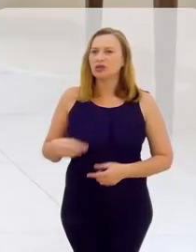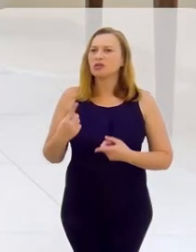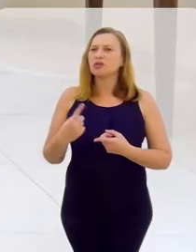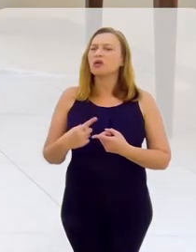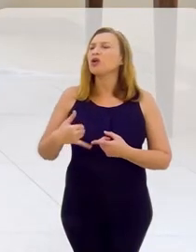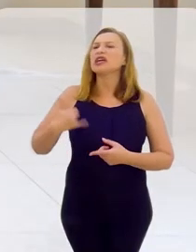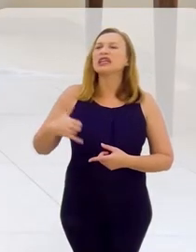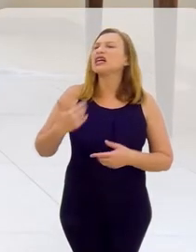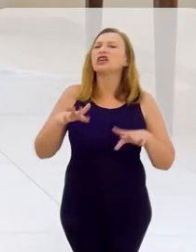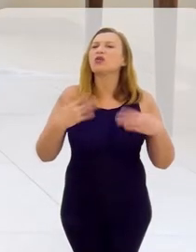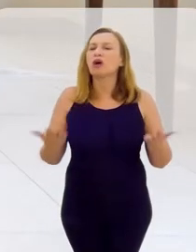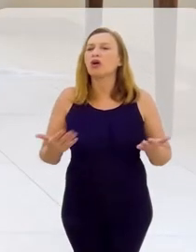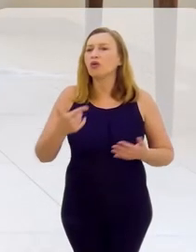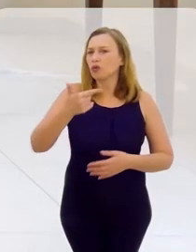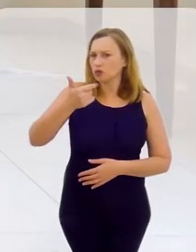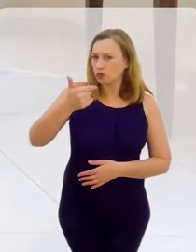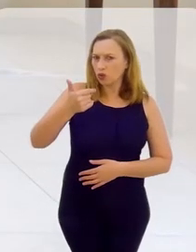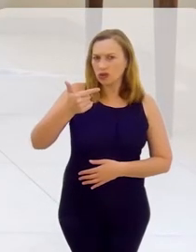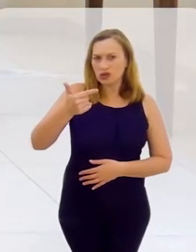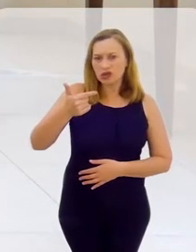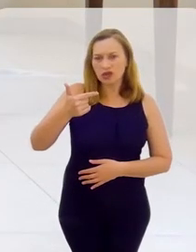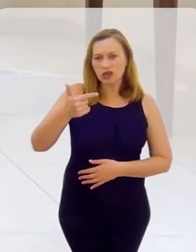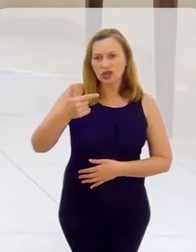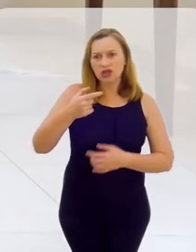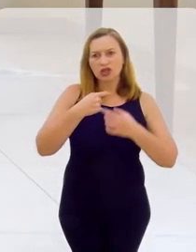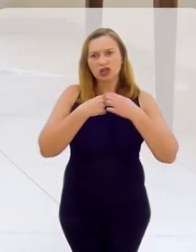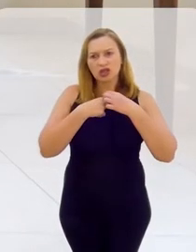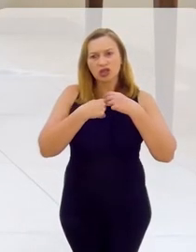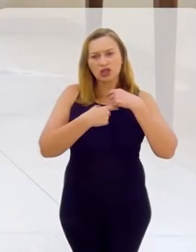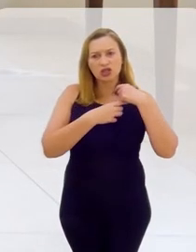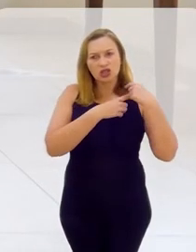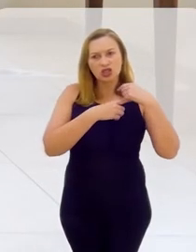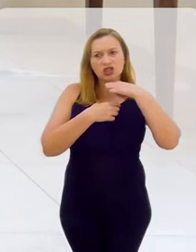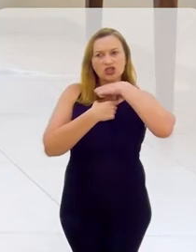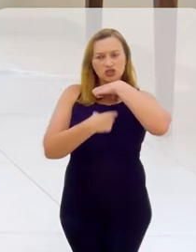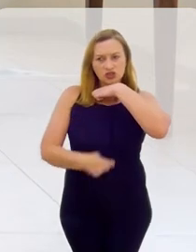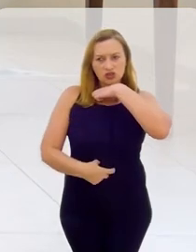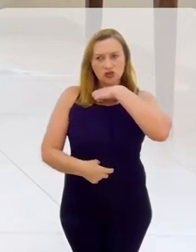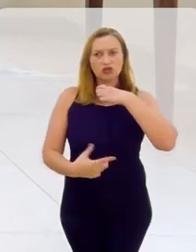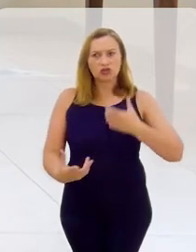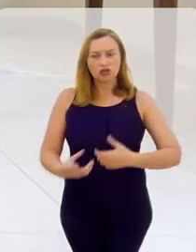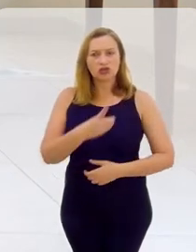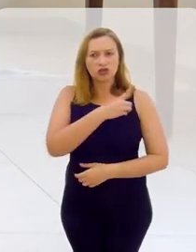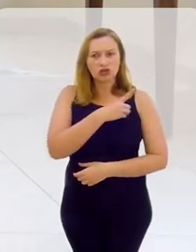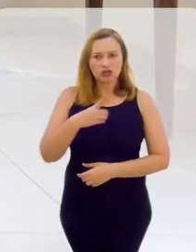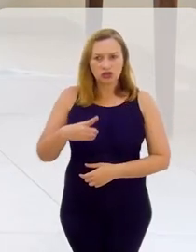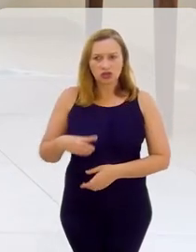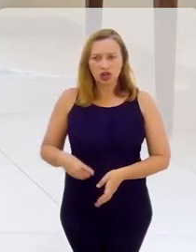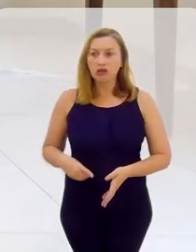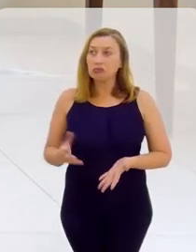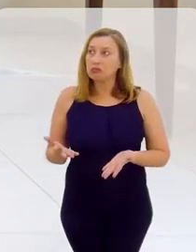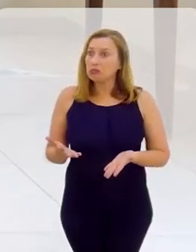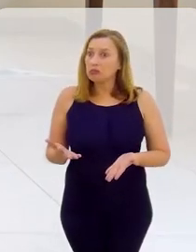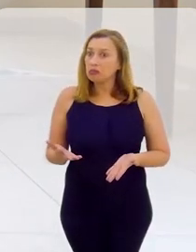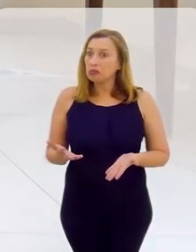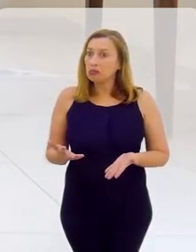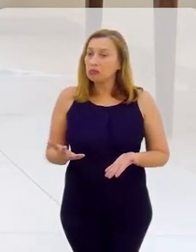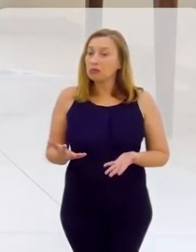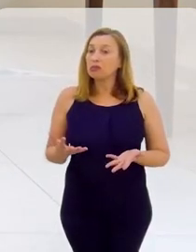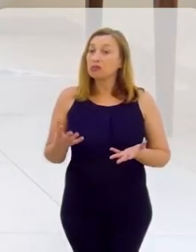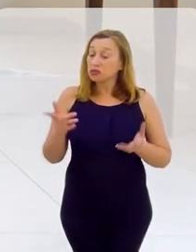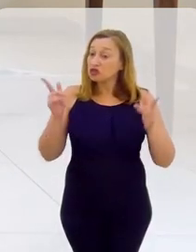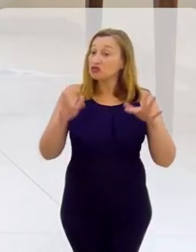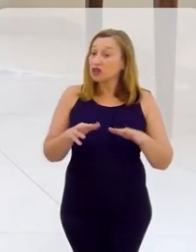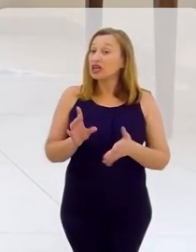ele é ordenado a diácono com quantos anos? Com 12 anos. Com 12 Com anos ele 12 já anos. é ordenado a diácono? Exatamente.